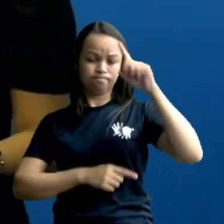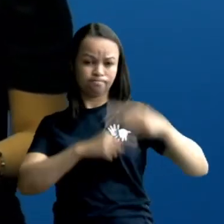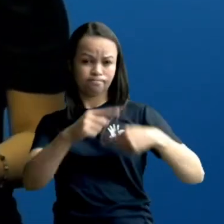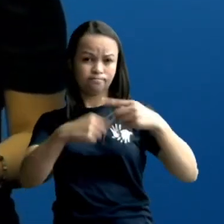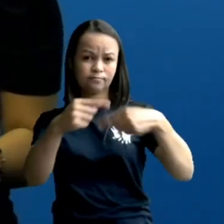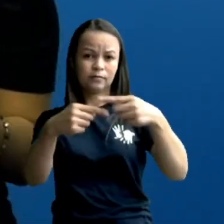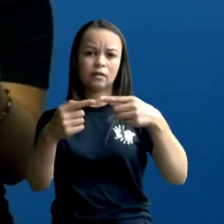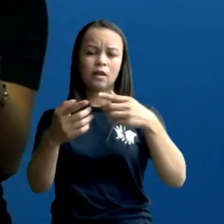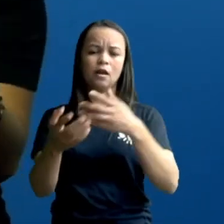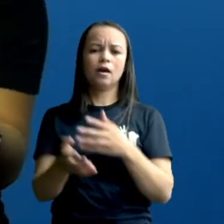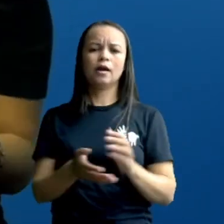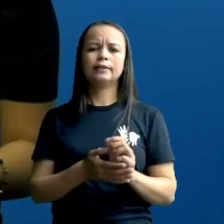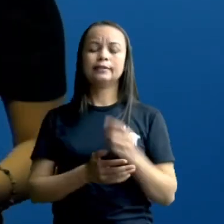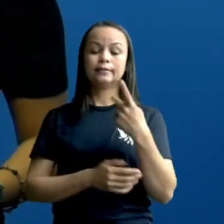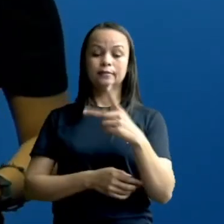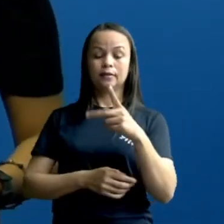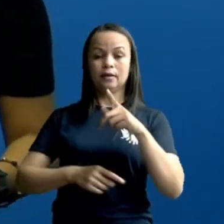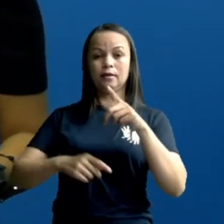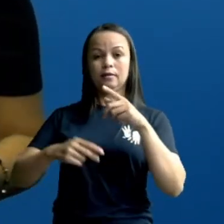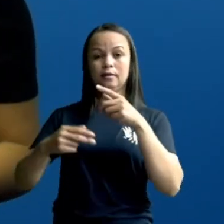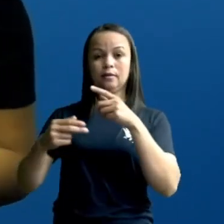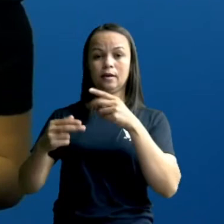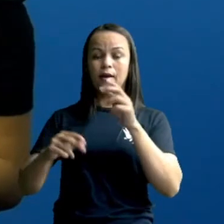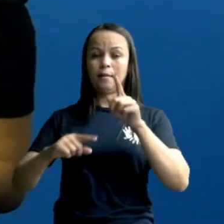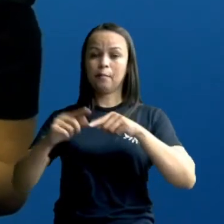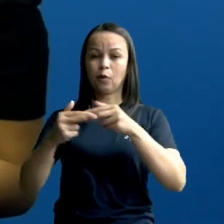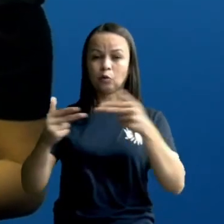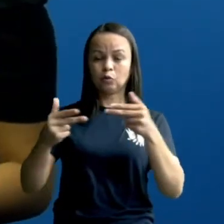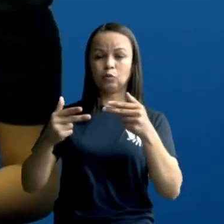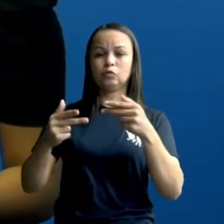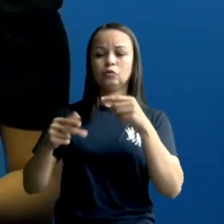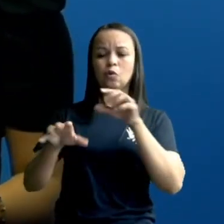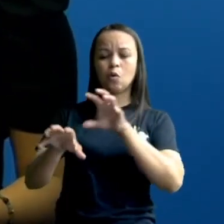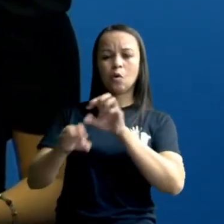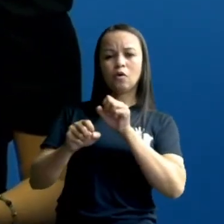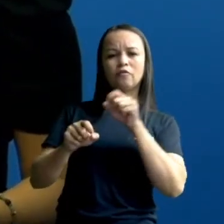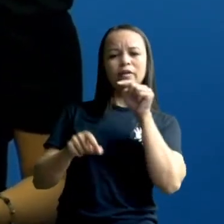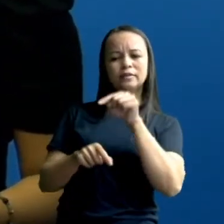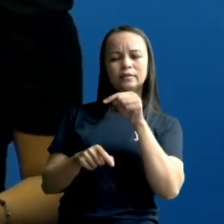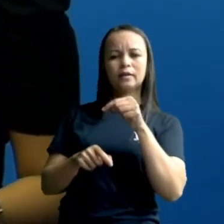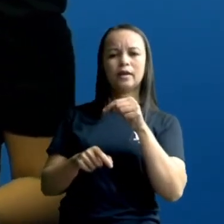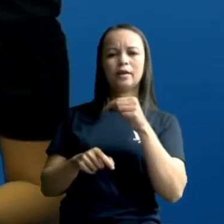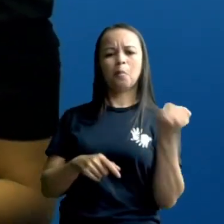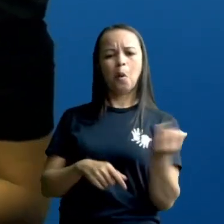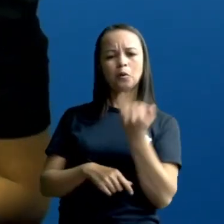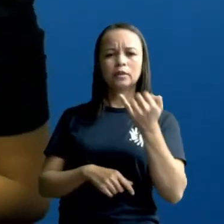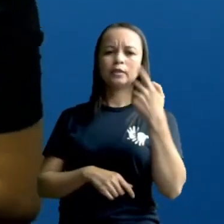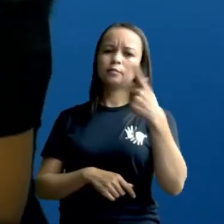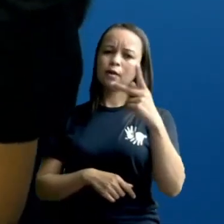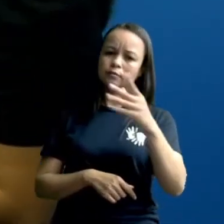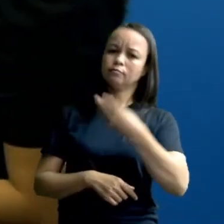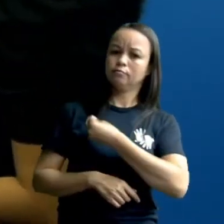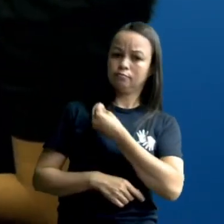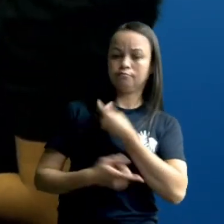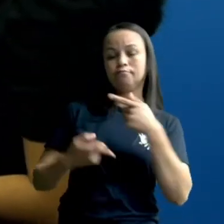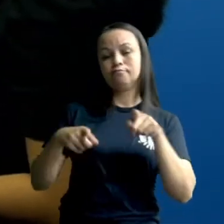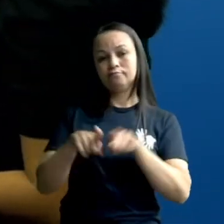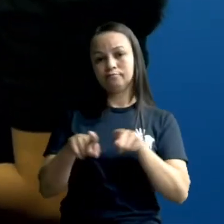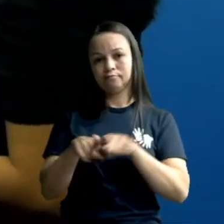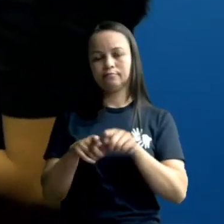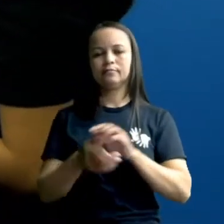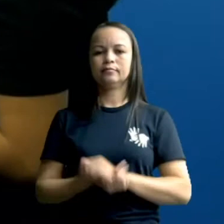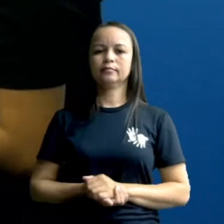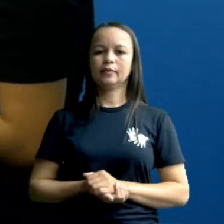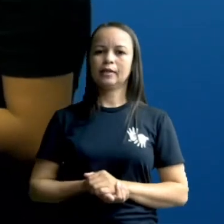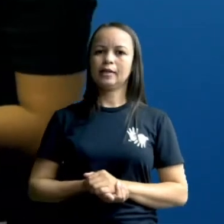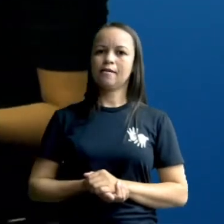aquele produto é eficaz e é de necessidade para a sua vida também, entendeu? Então, aí é